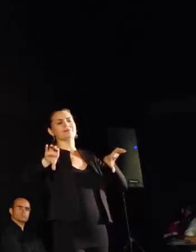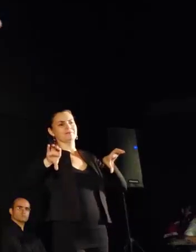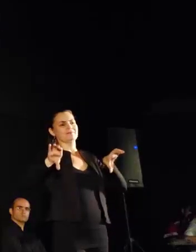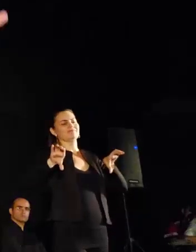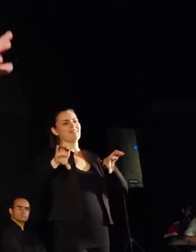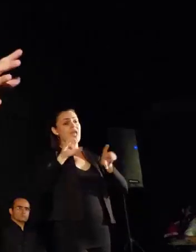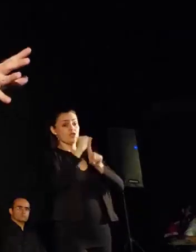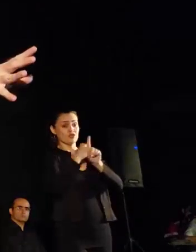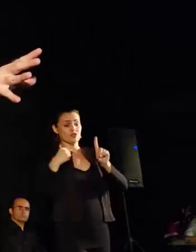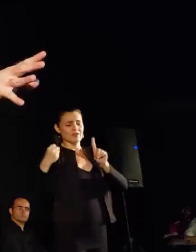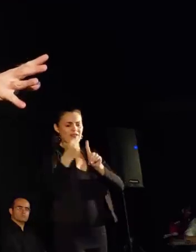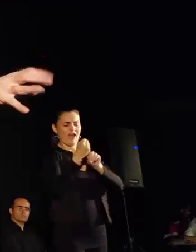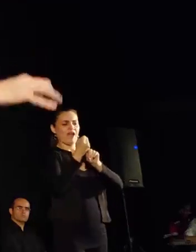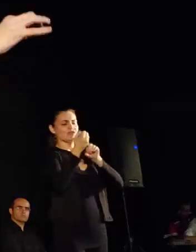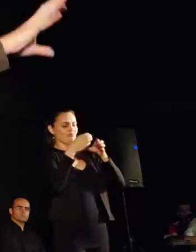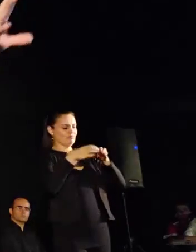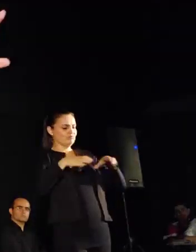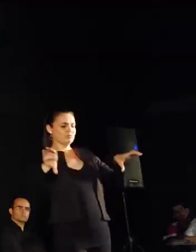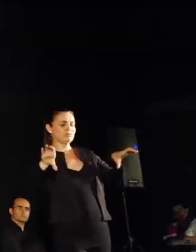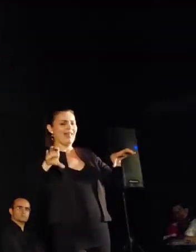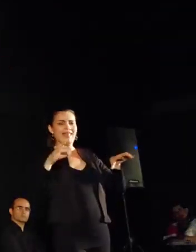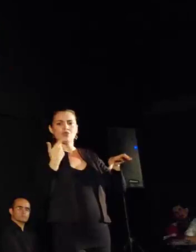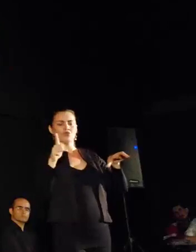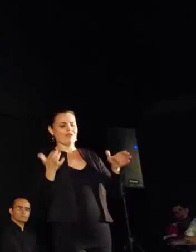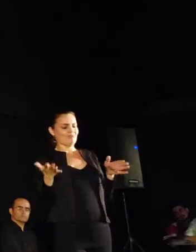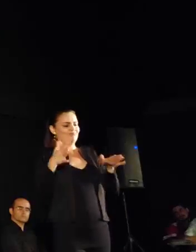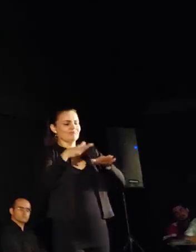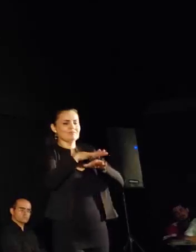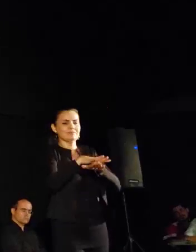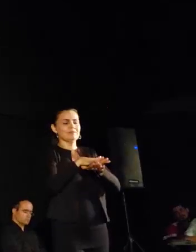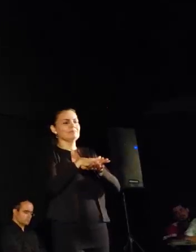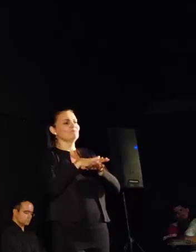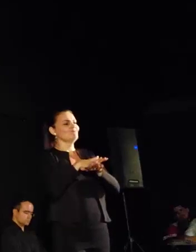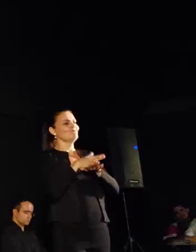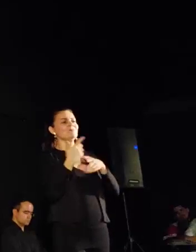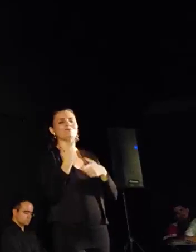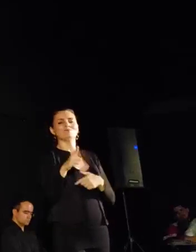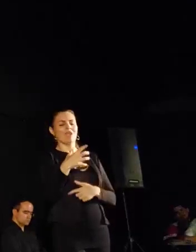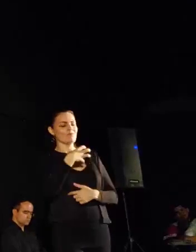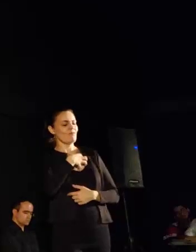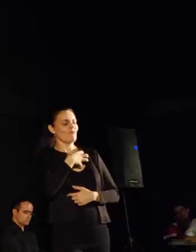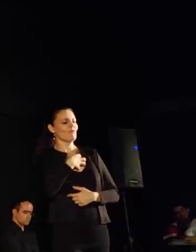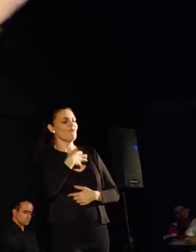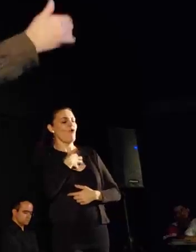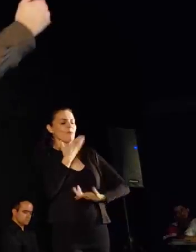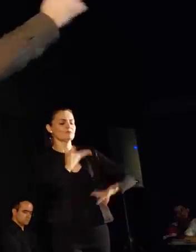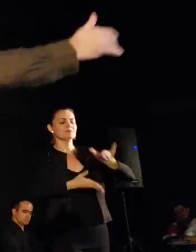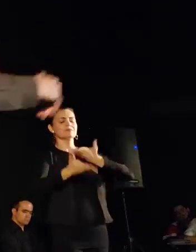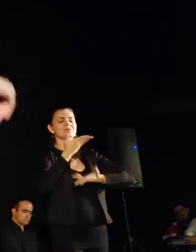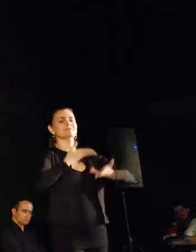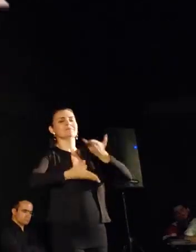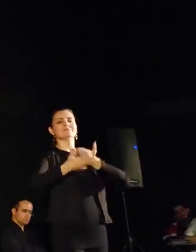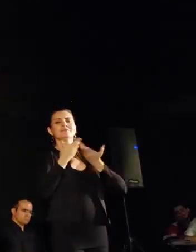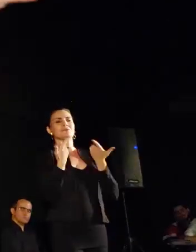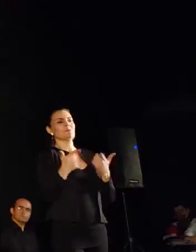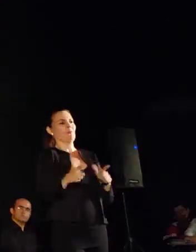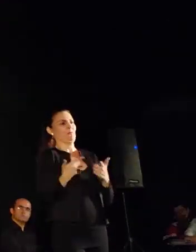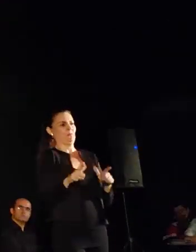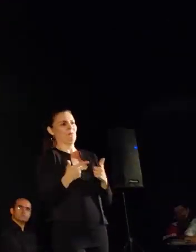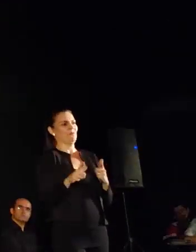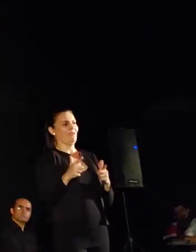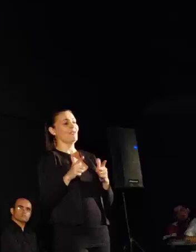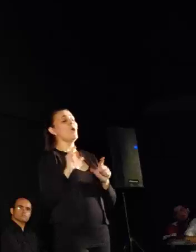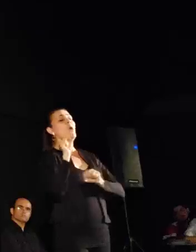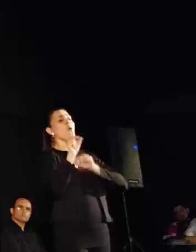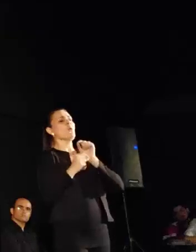desengajamento social absoluto. Nenhuma forma de solidariedade. O que mostra, inclusive, um espaço para o desenvolvimento de